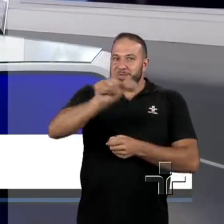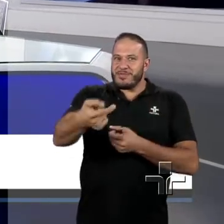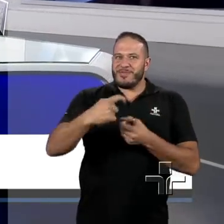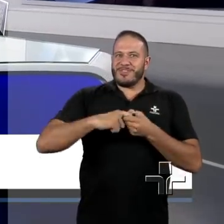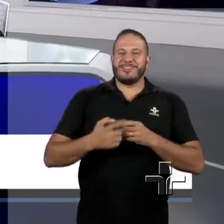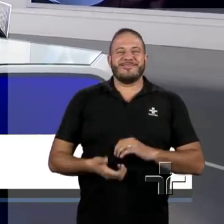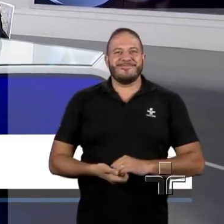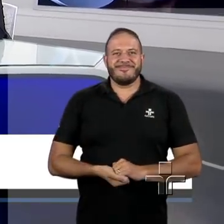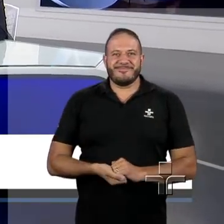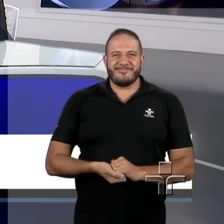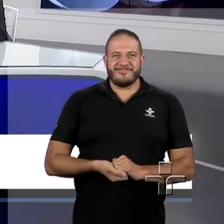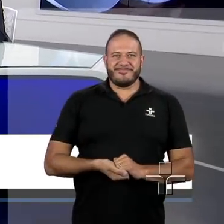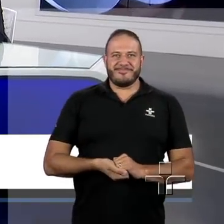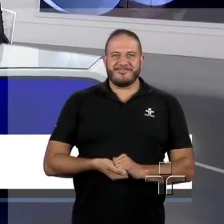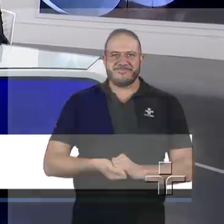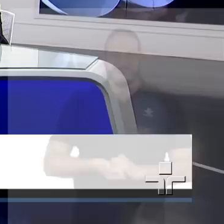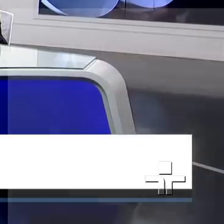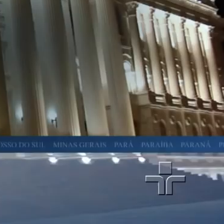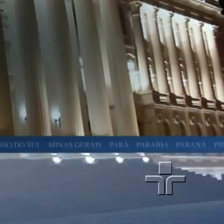já.